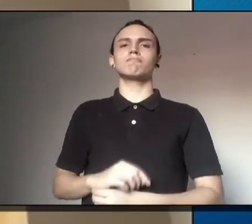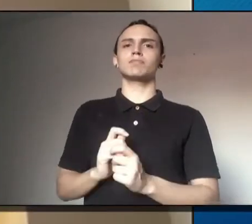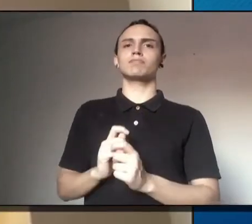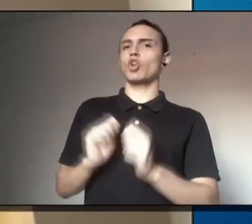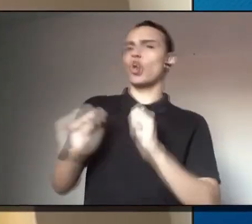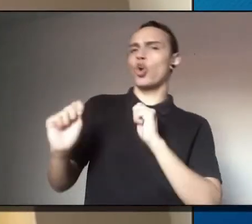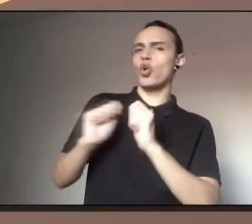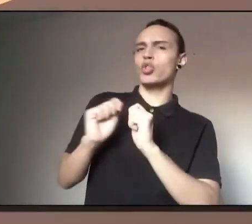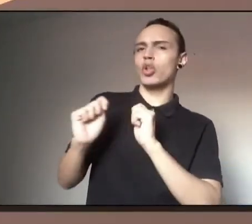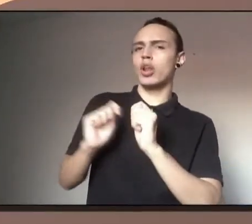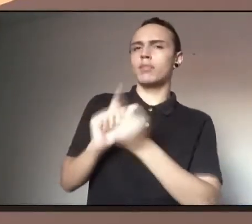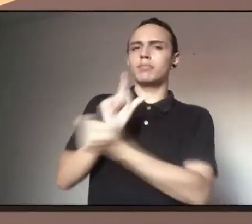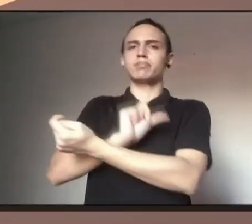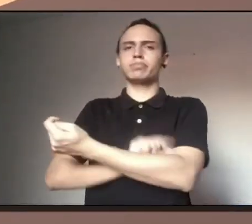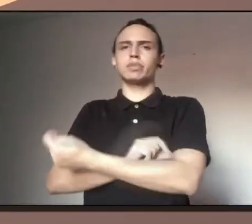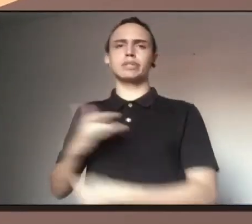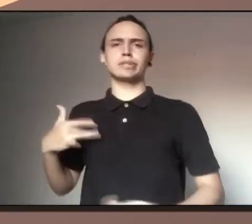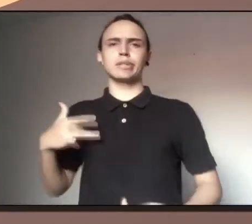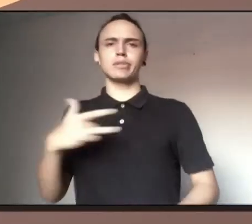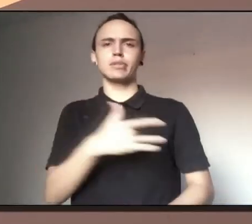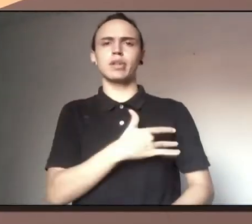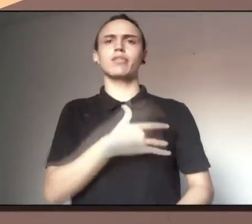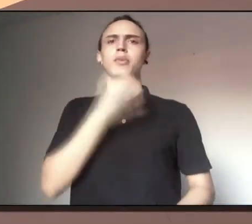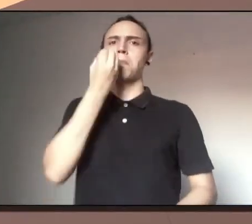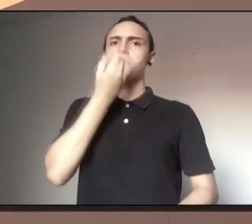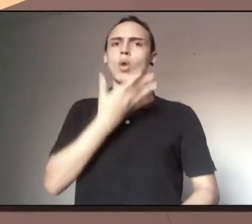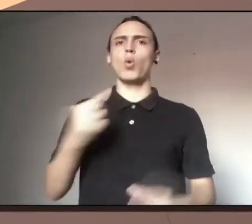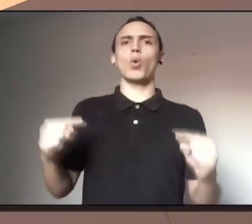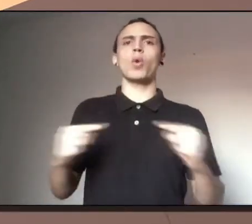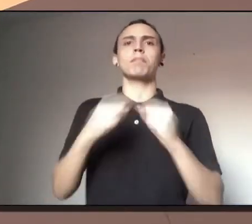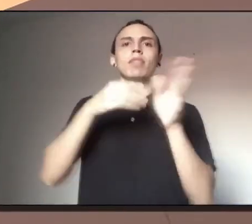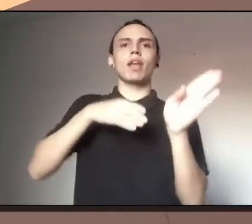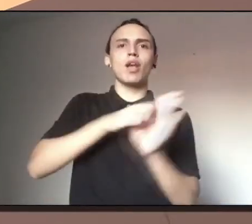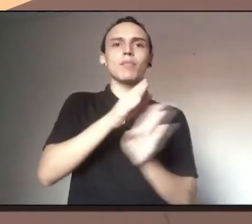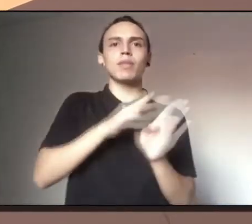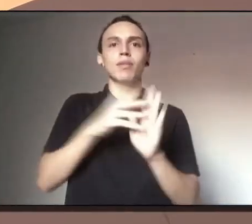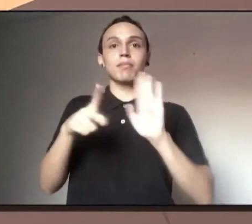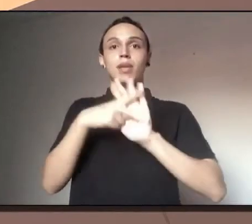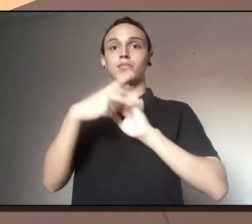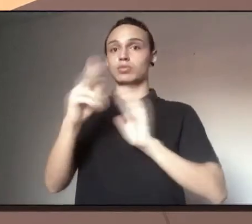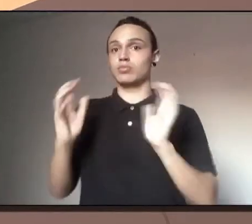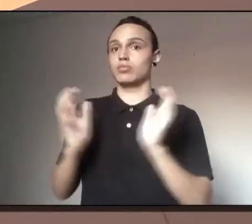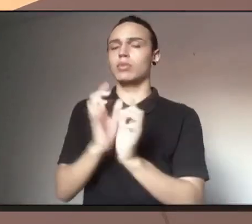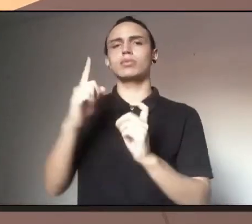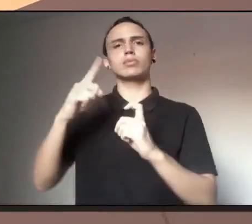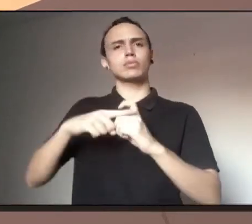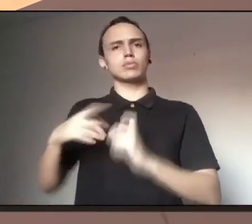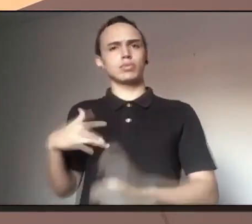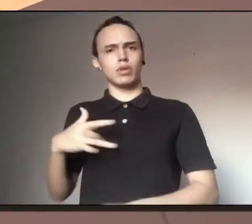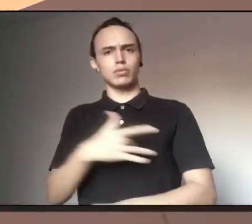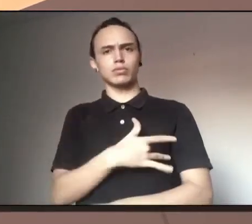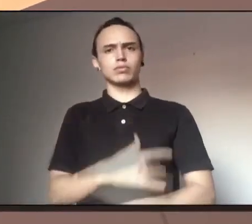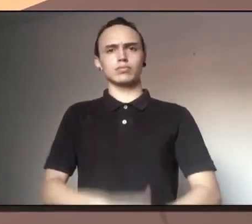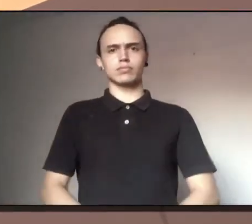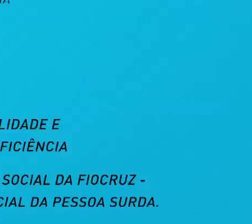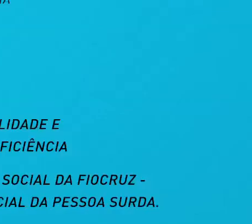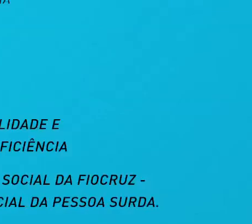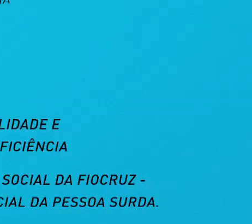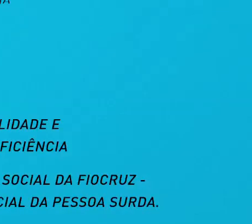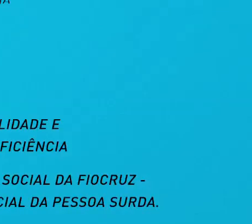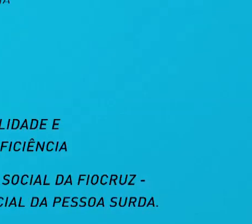mantenha dentro de um patamar saudável e bem estabelecido pela equipe de saúde que o acompanha.